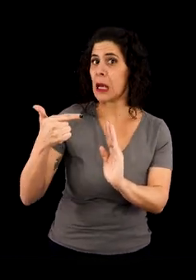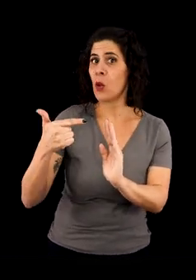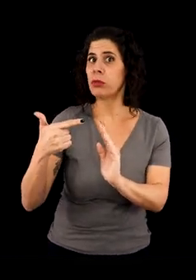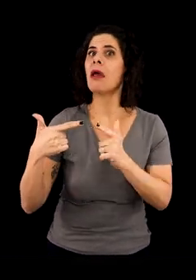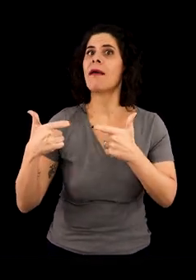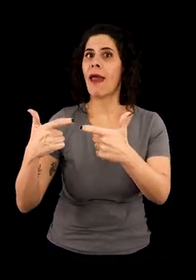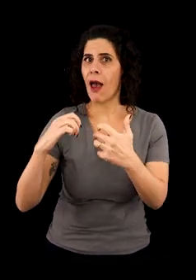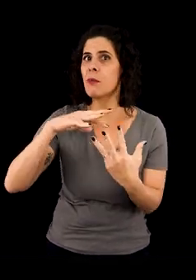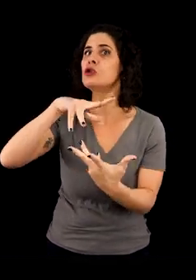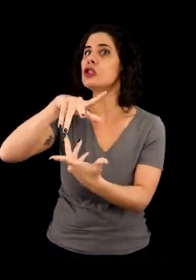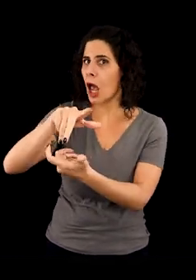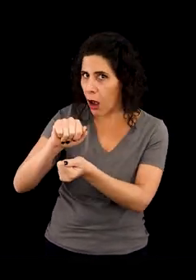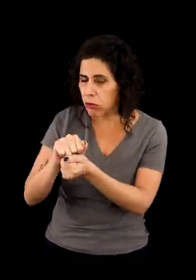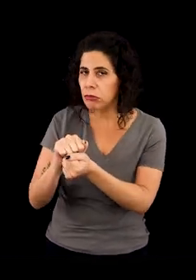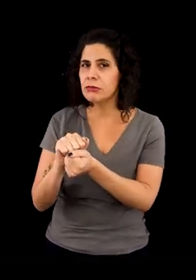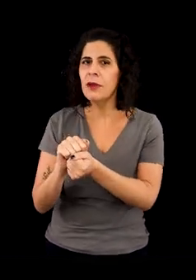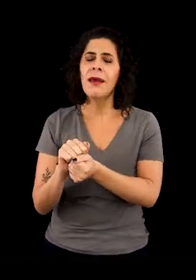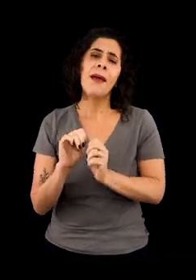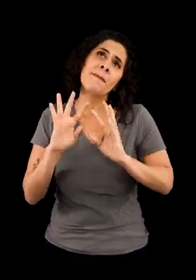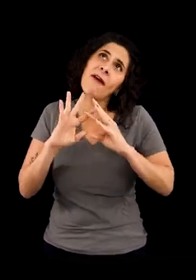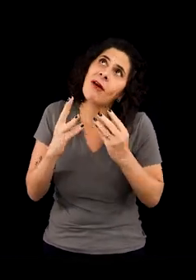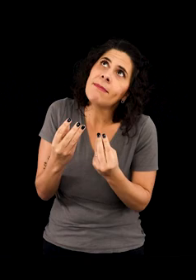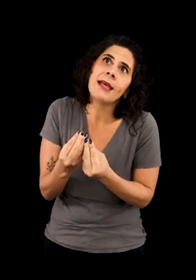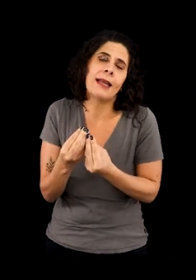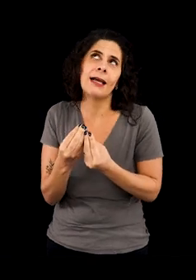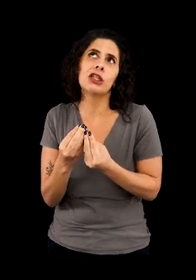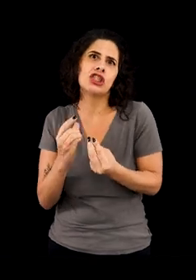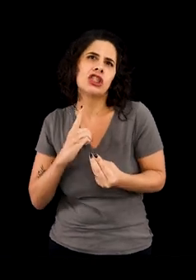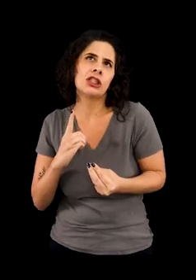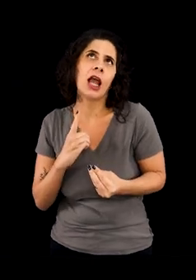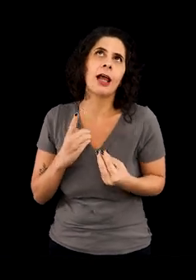da Segunda Guerra Mundial, mas de uma família assim,